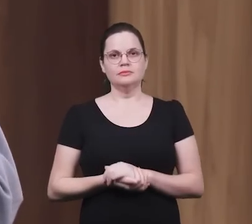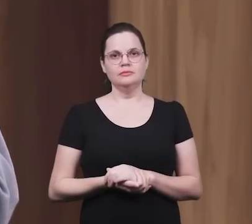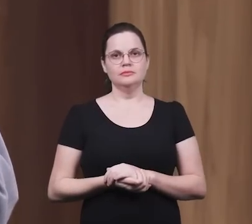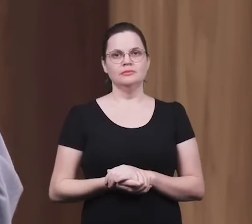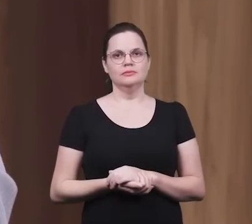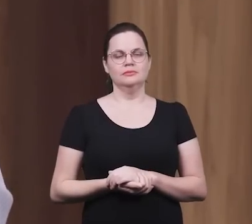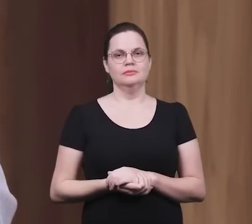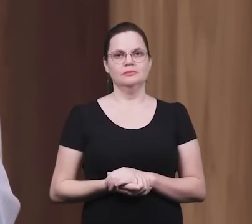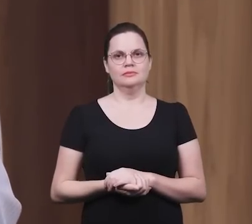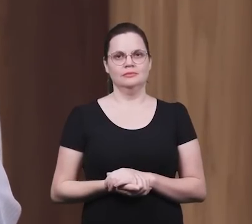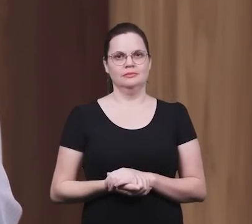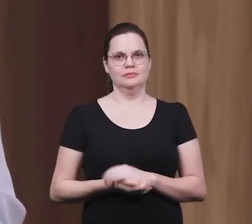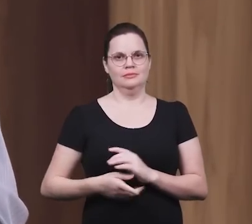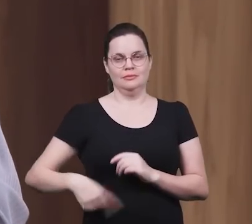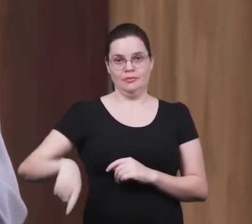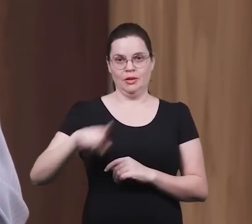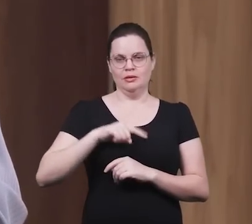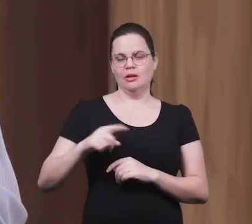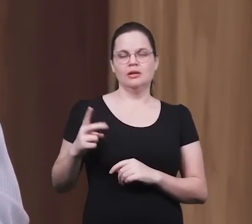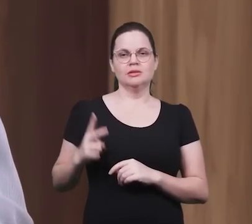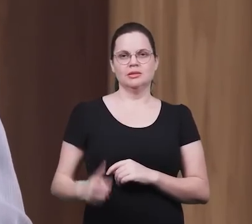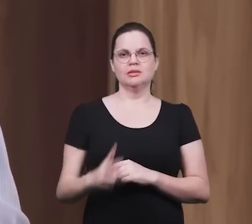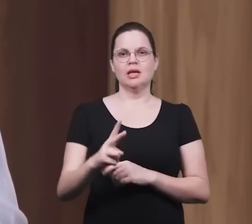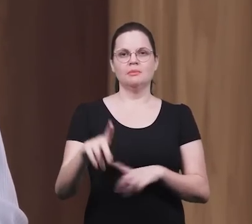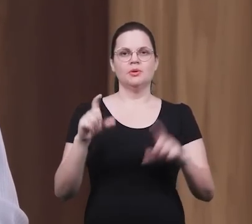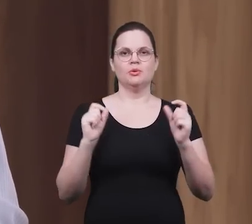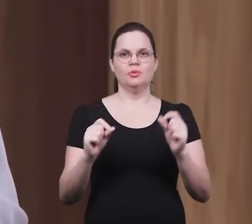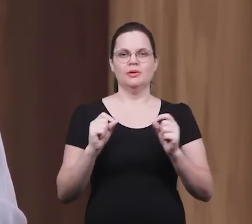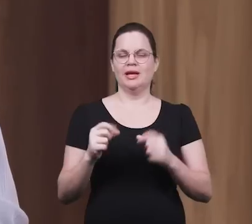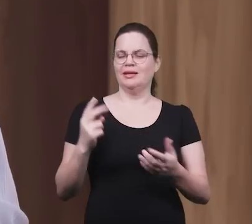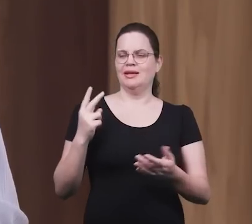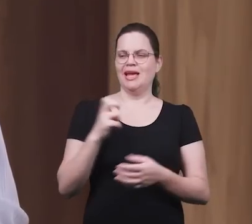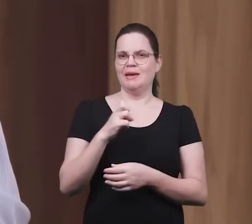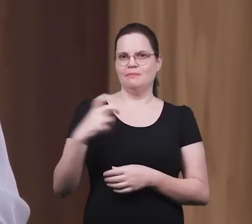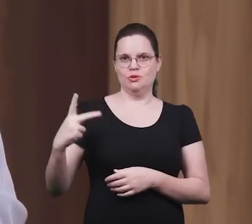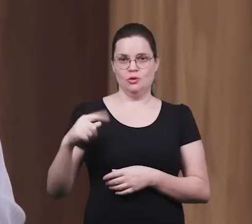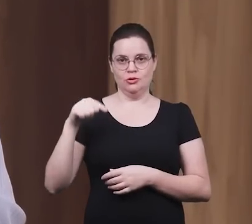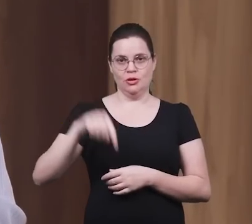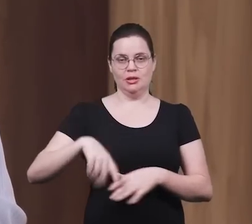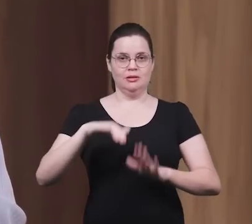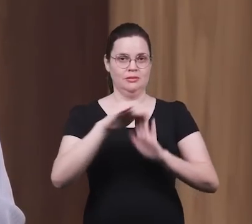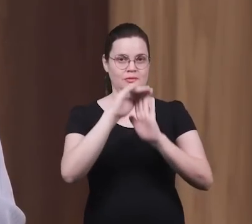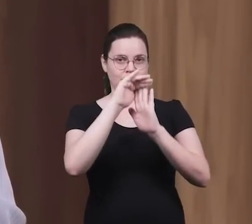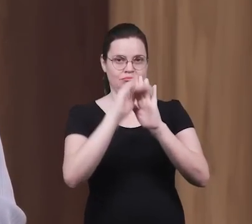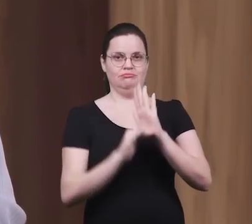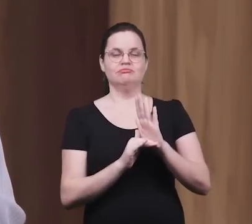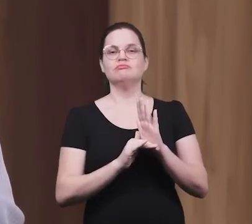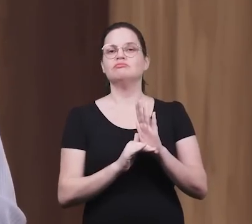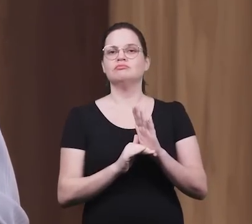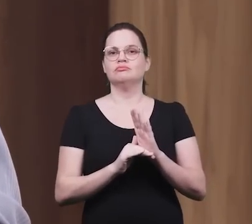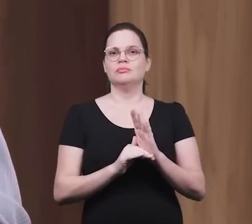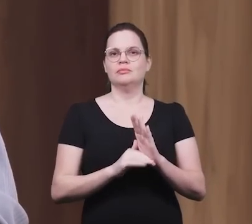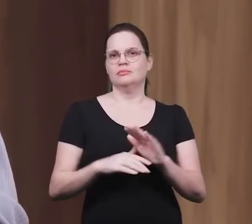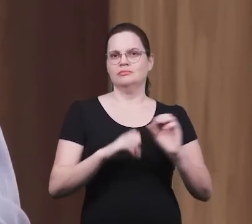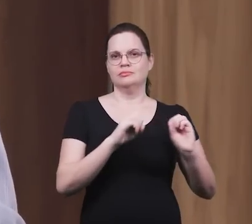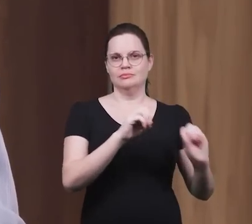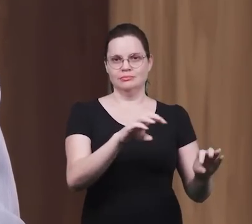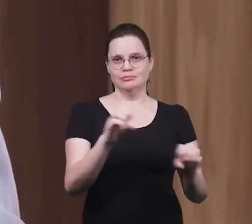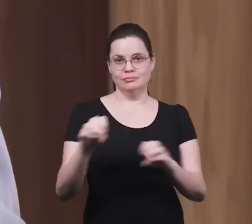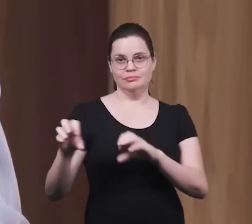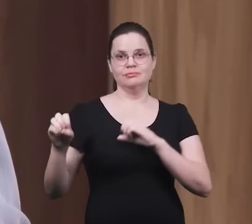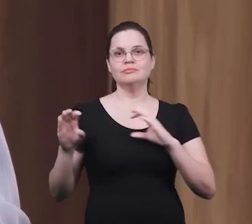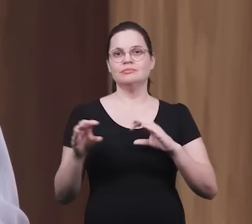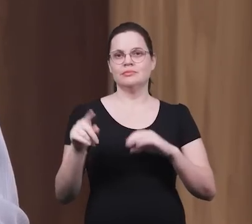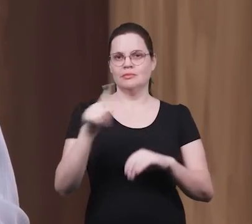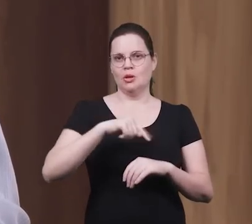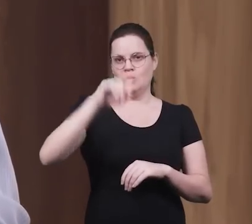Nós temos tido o cuidado de, em cada episódio deste programa, trazer um